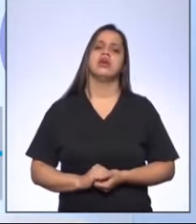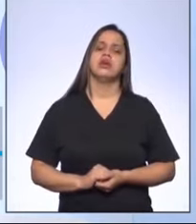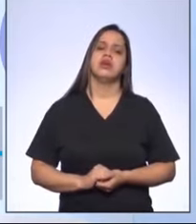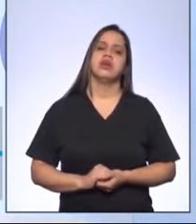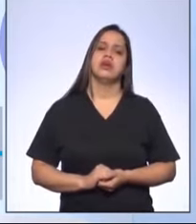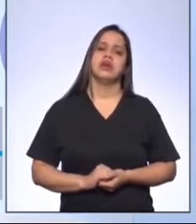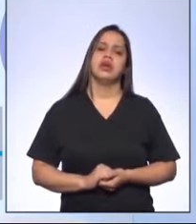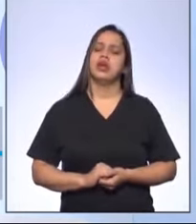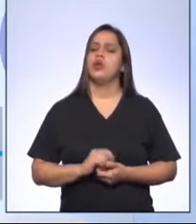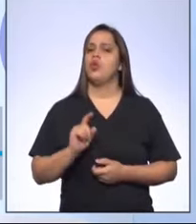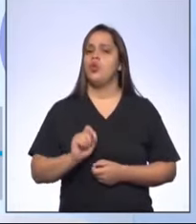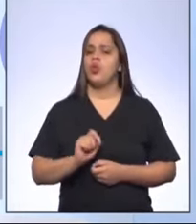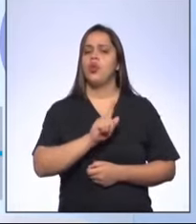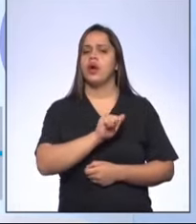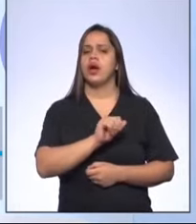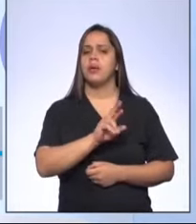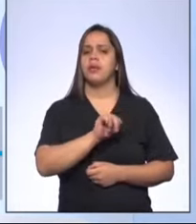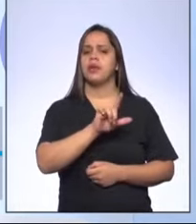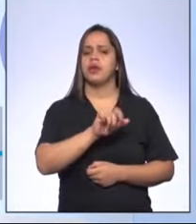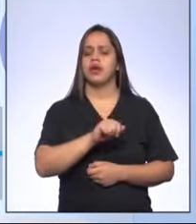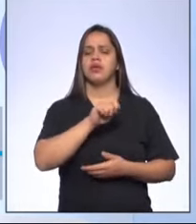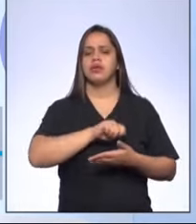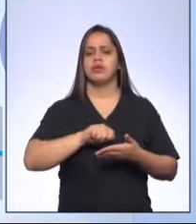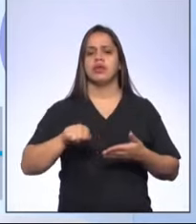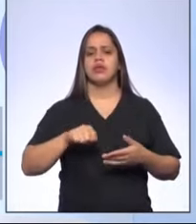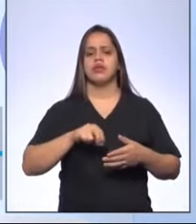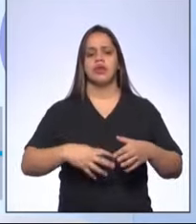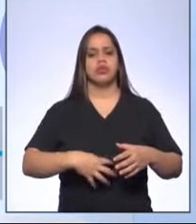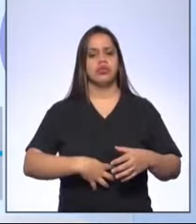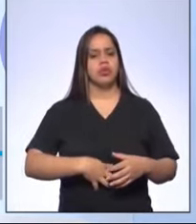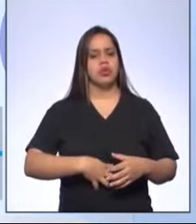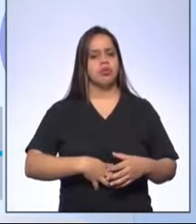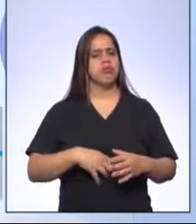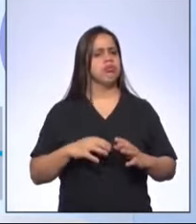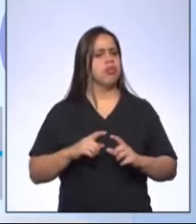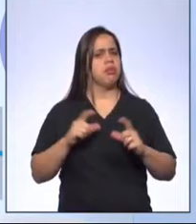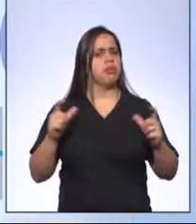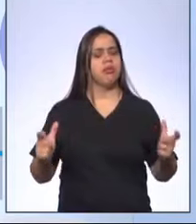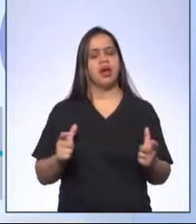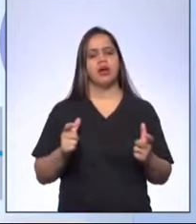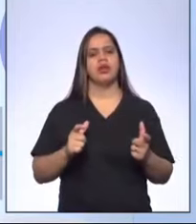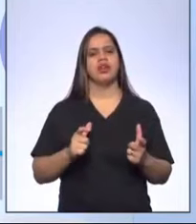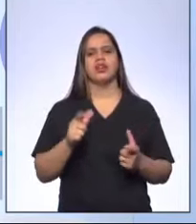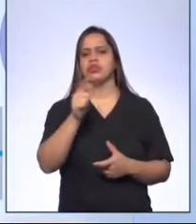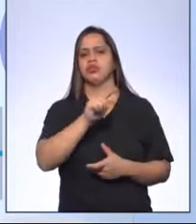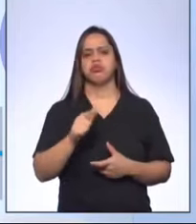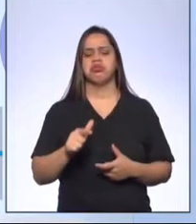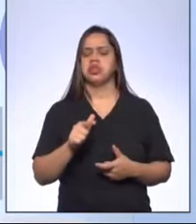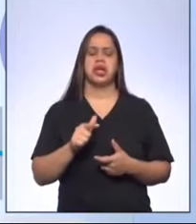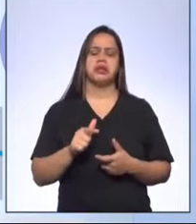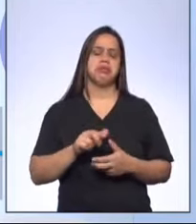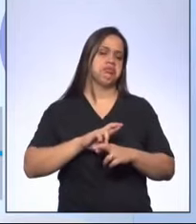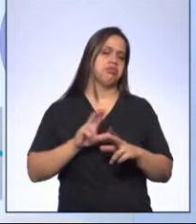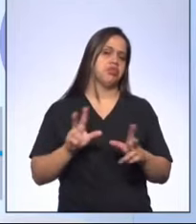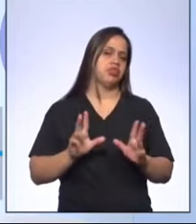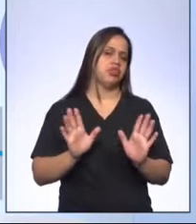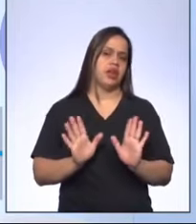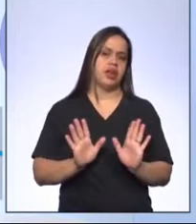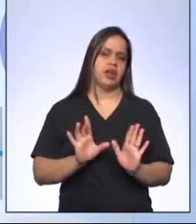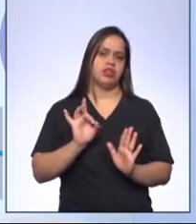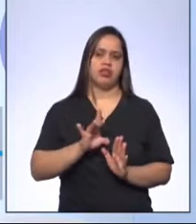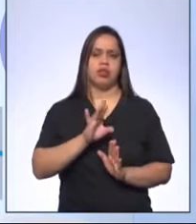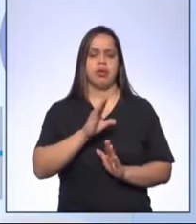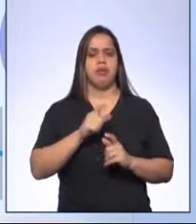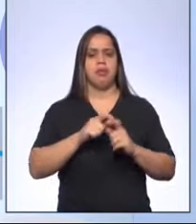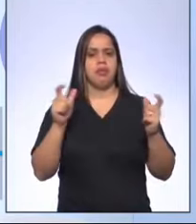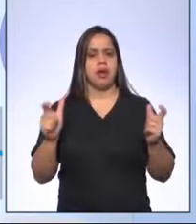O Gabriel escreveu estômago. Oh, mas foram todos nessa linha. Não tem nada saindo aqui fora dessa ideia,